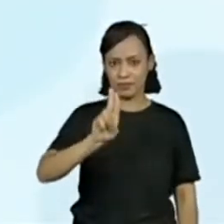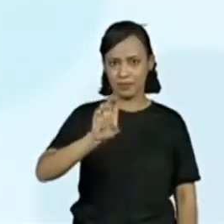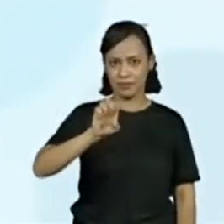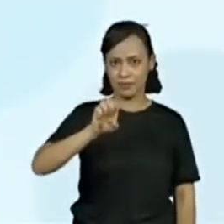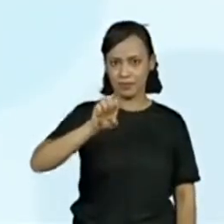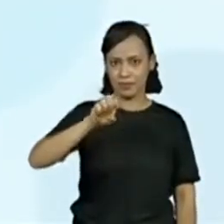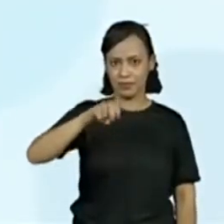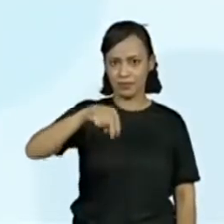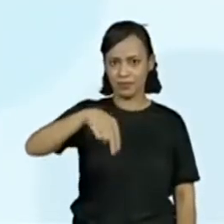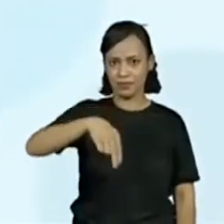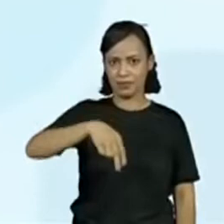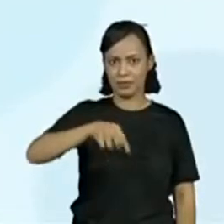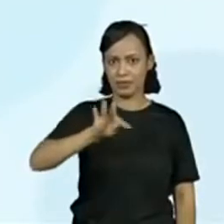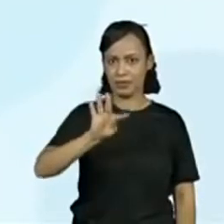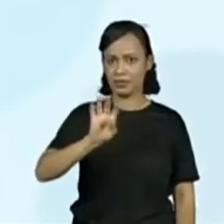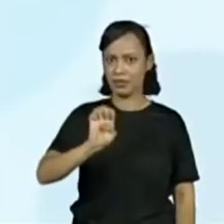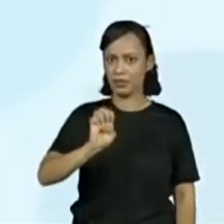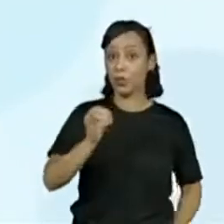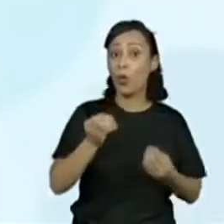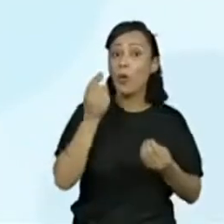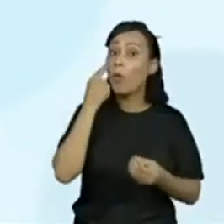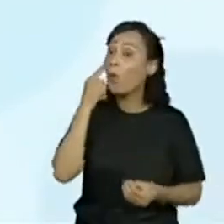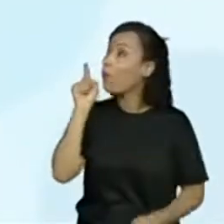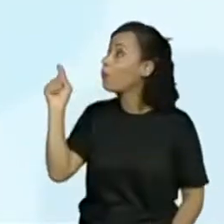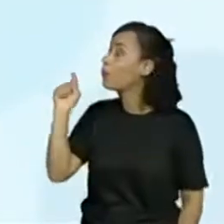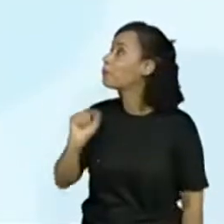precisar usar Ó quem quem